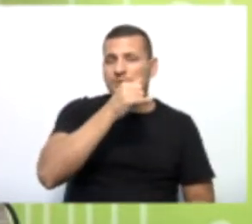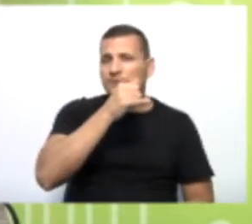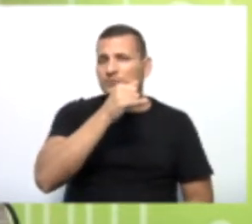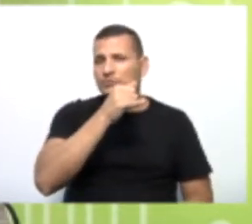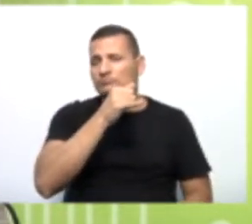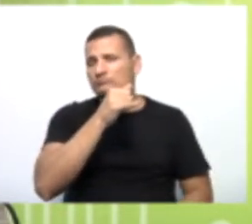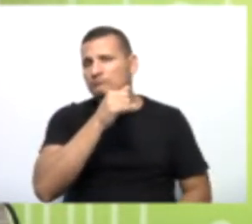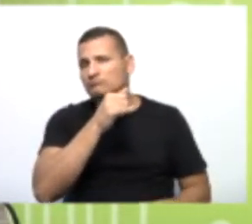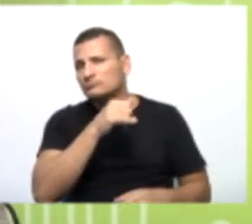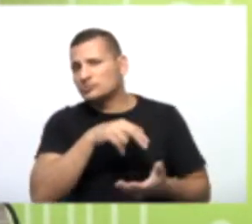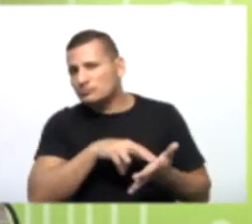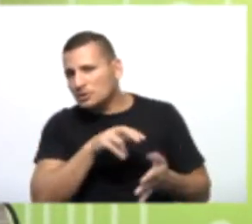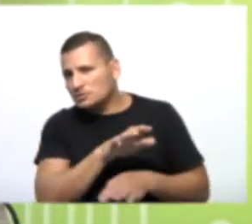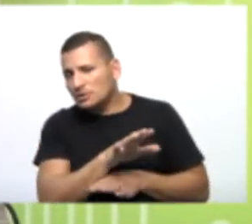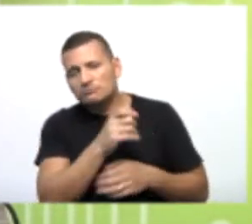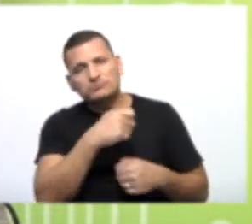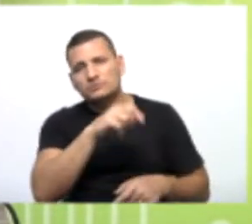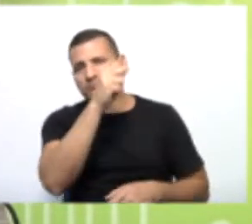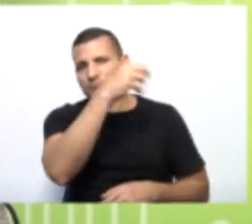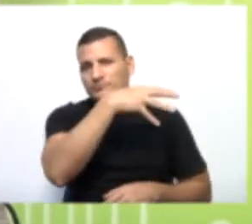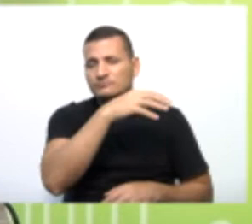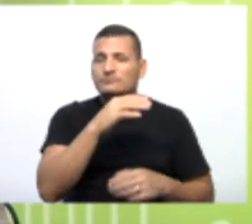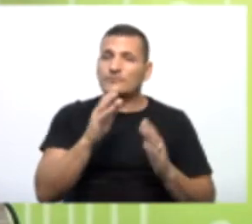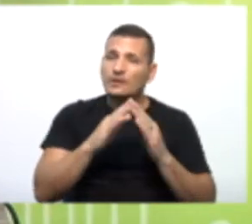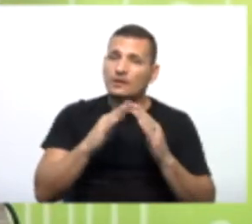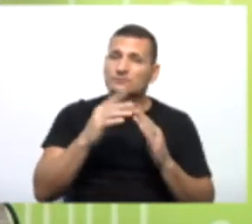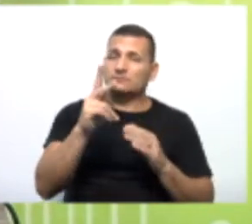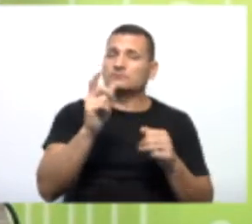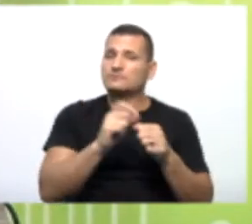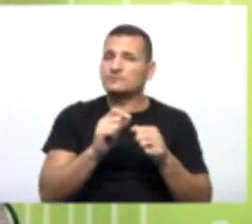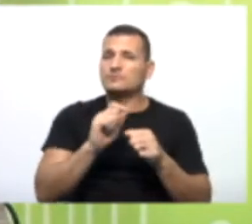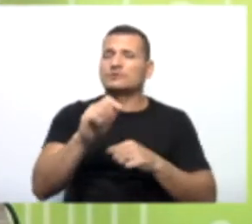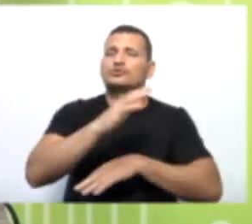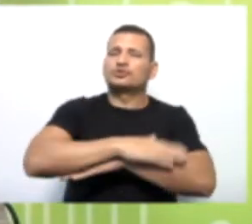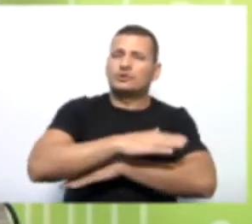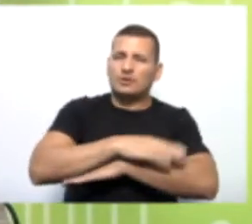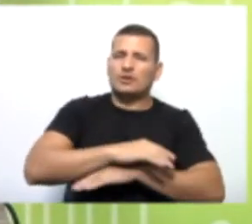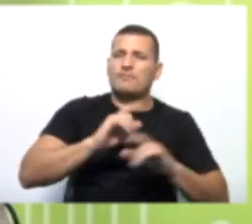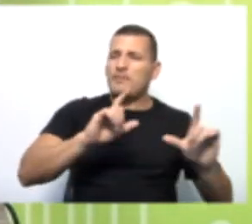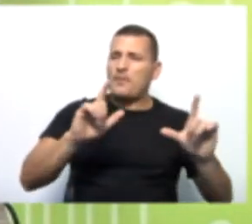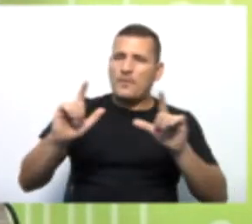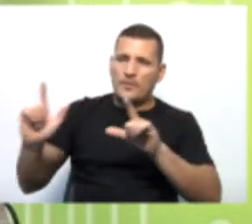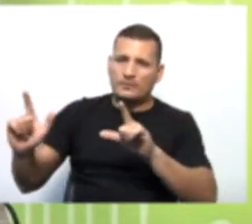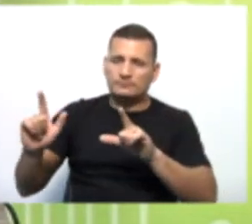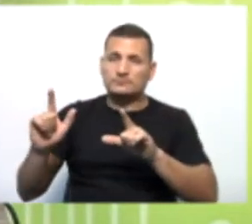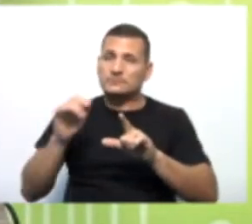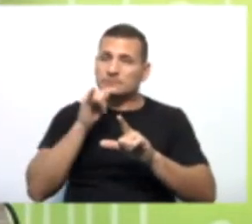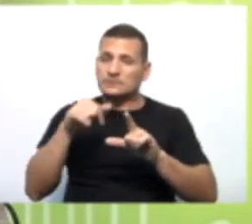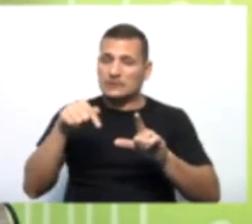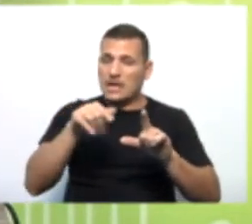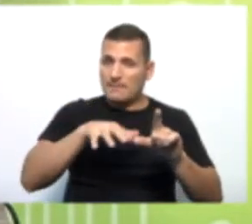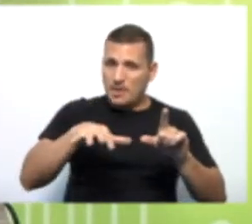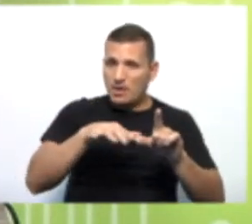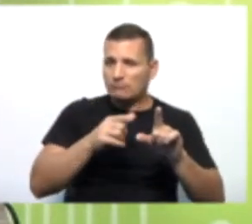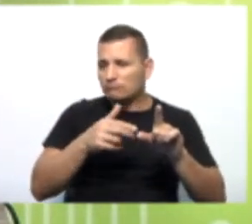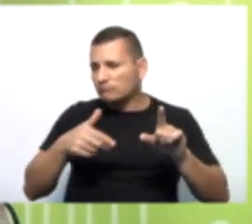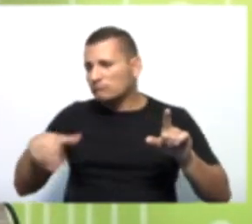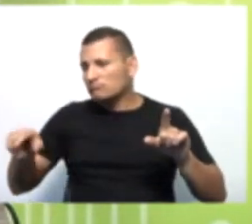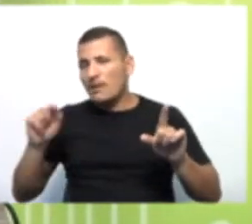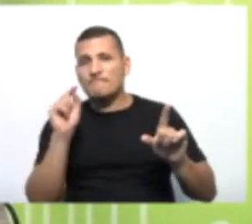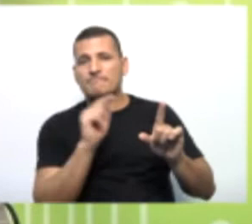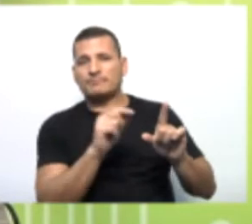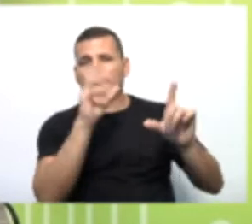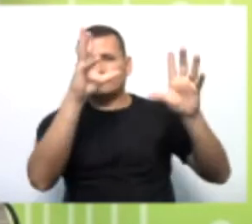com incidências de janela, muitas janelas, para poder ter uma luminosidade melhor. Saiu daquele ambiente, apague a luz. Eu